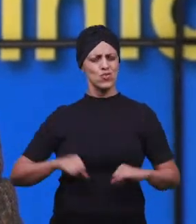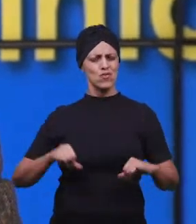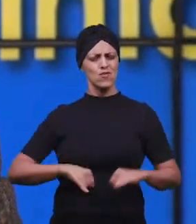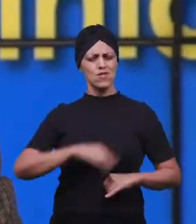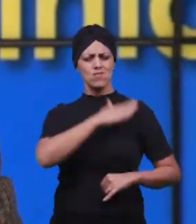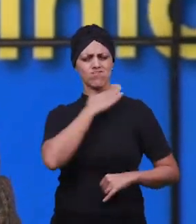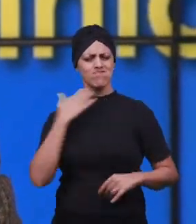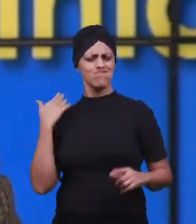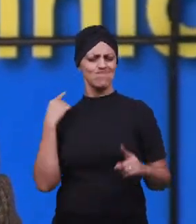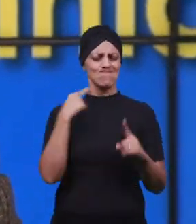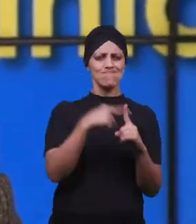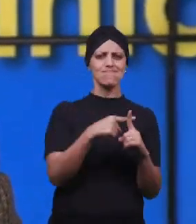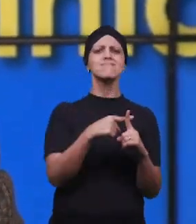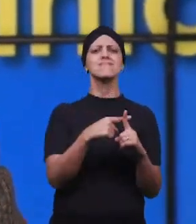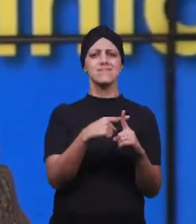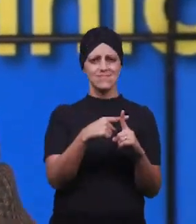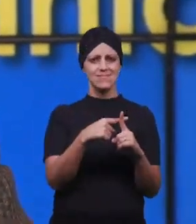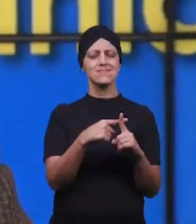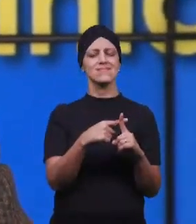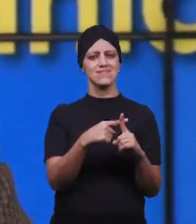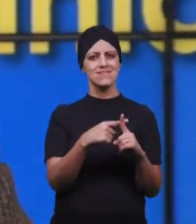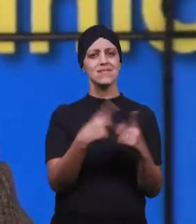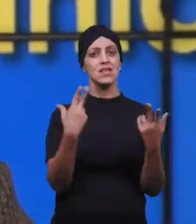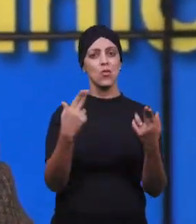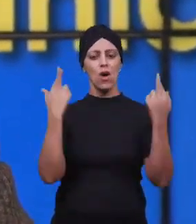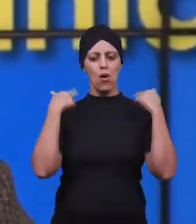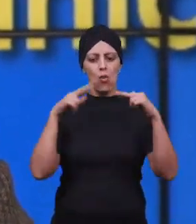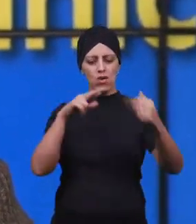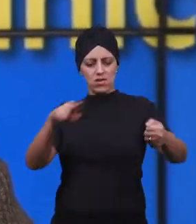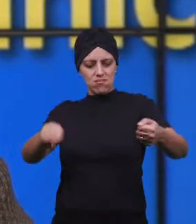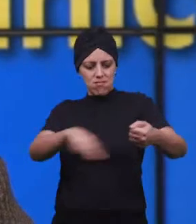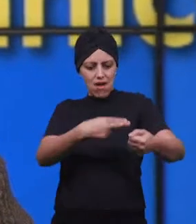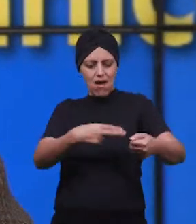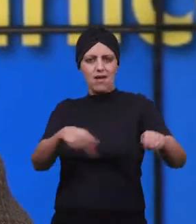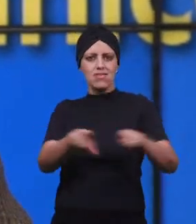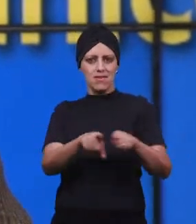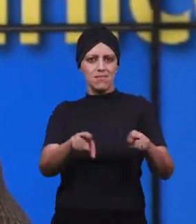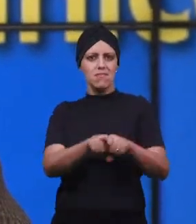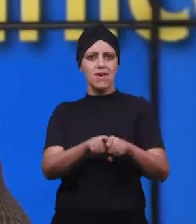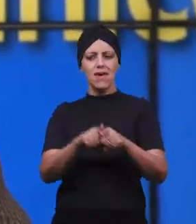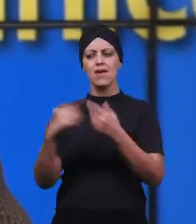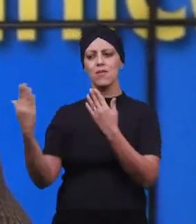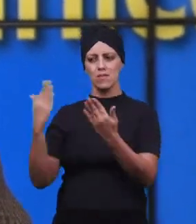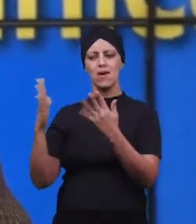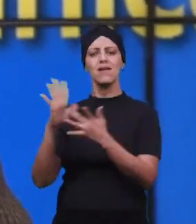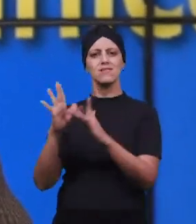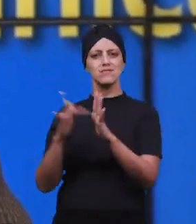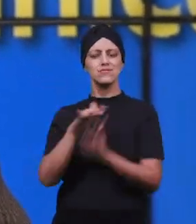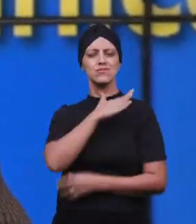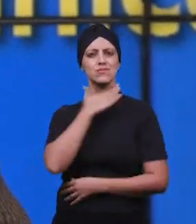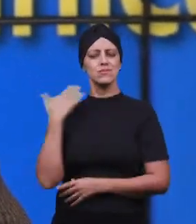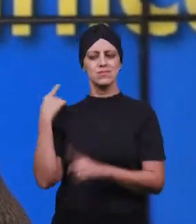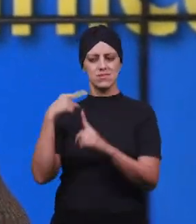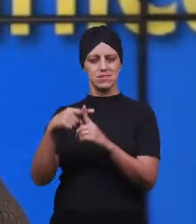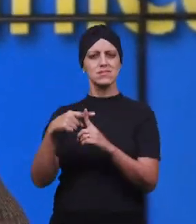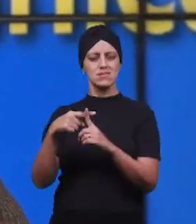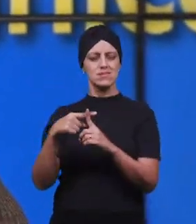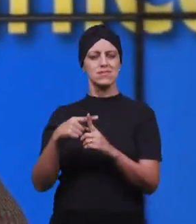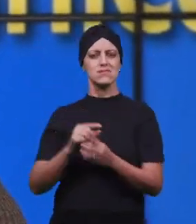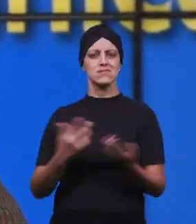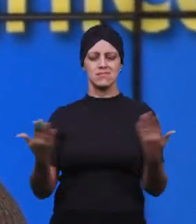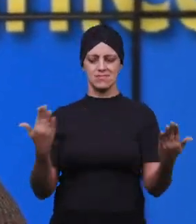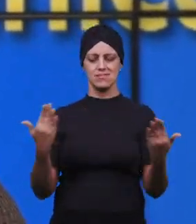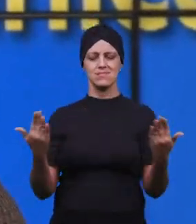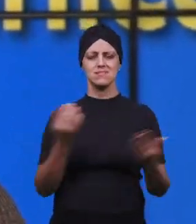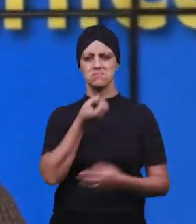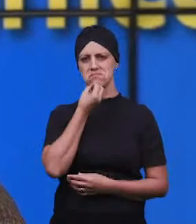Foi sacrificado na cruz, né? Ali o cordeiro, ele foi morto, e assim como o Senhor Jesus também foi sacrificado